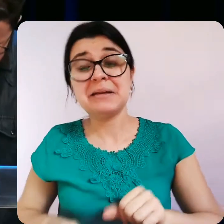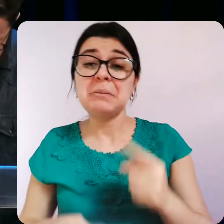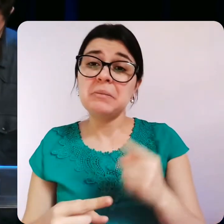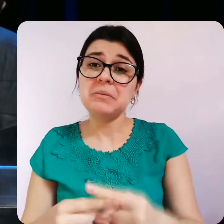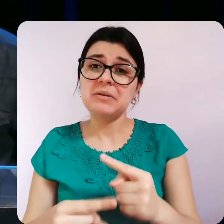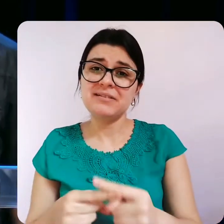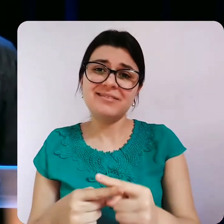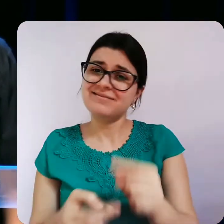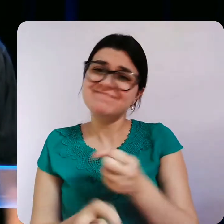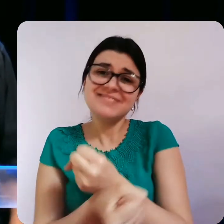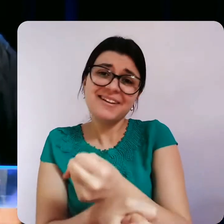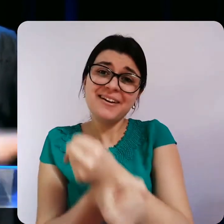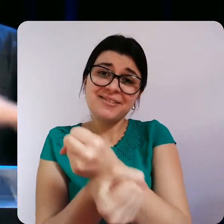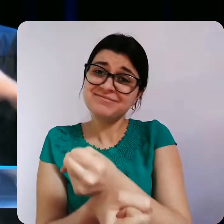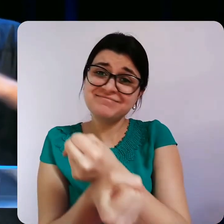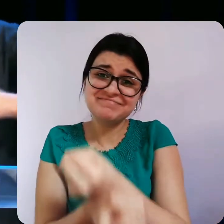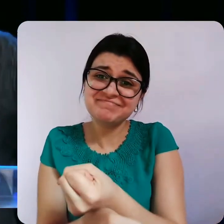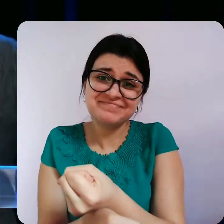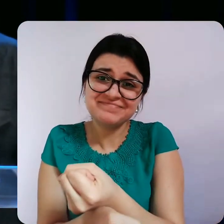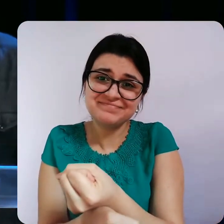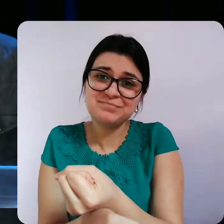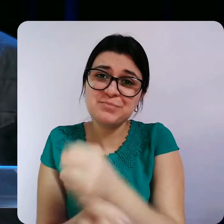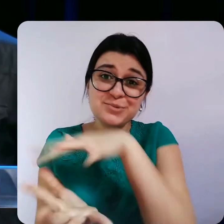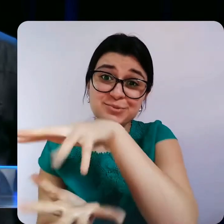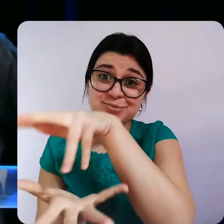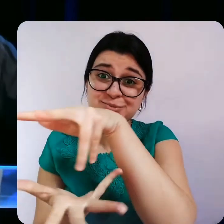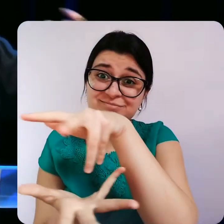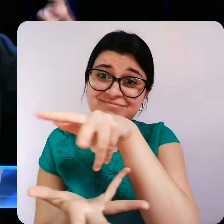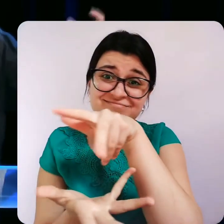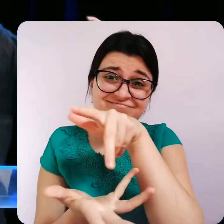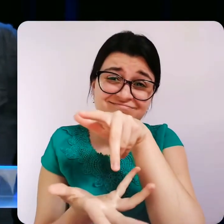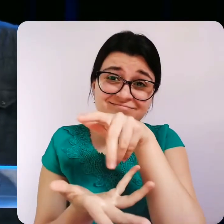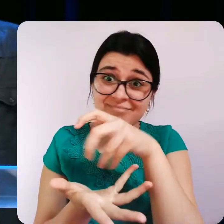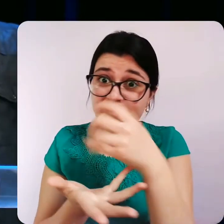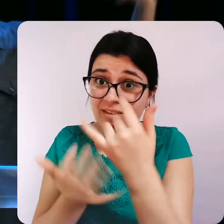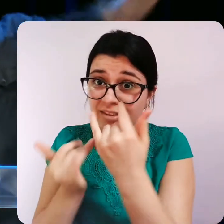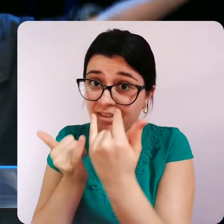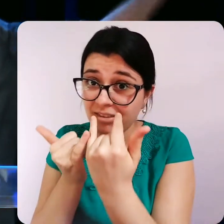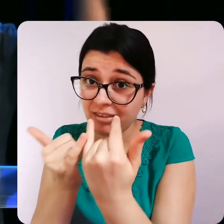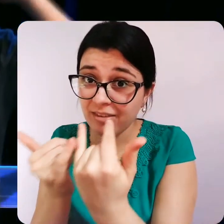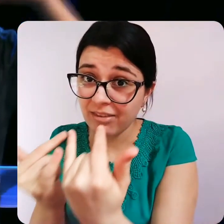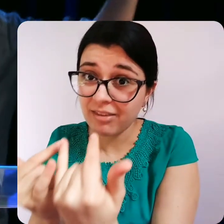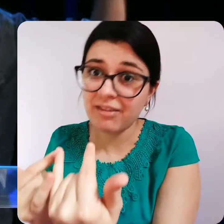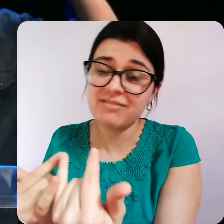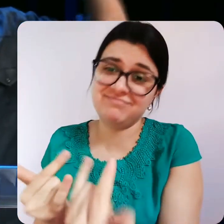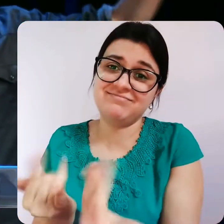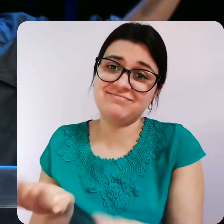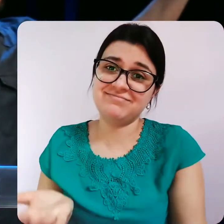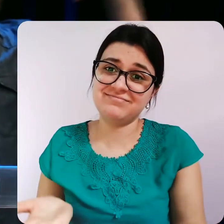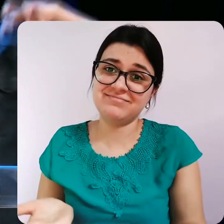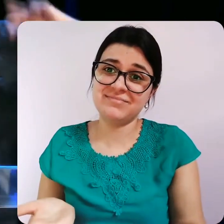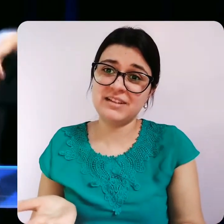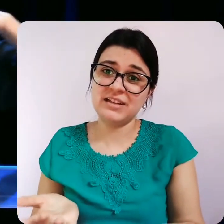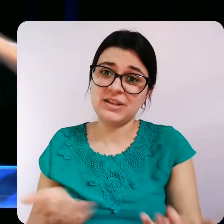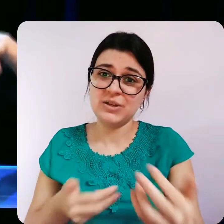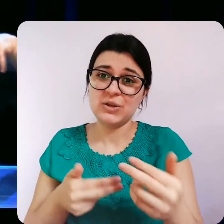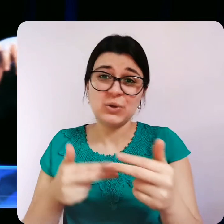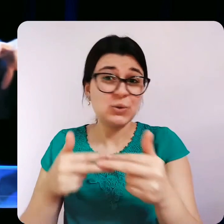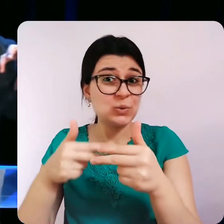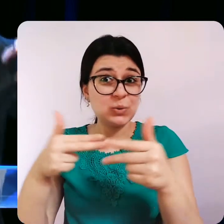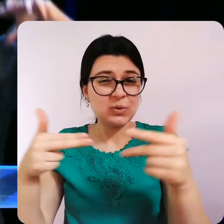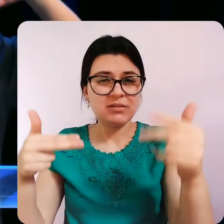escravos deste mundo. Nós estamos desesperadamente tentando viver à altura de determinados padrões que nós